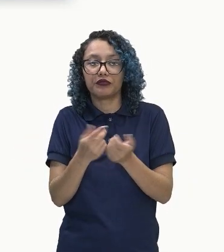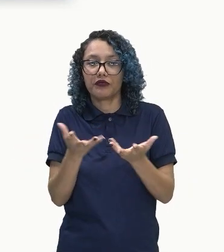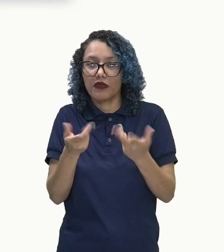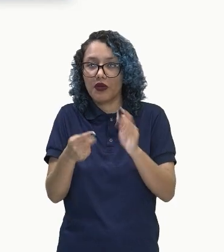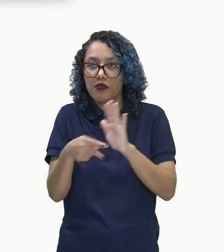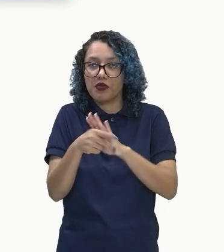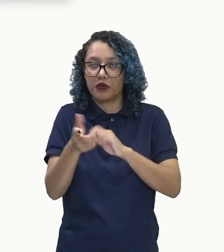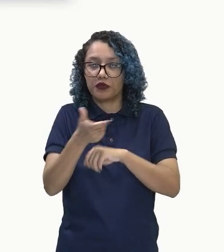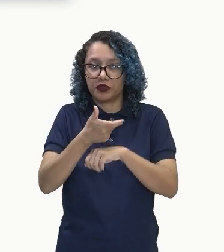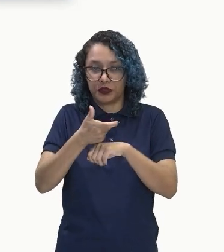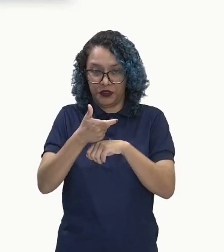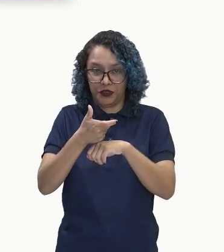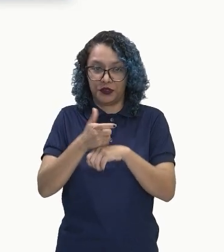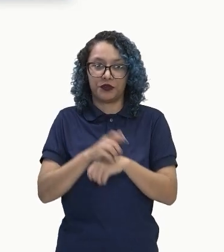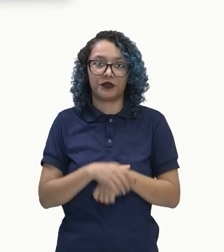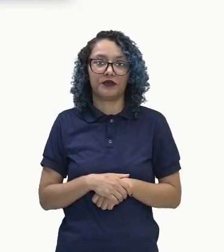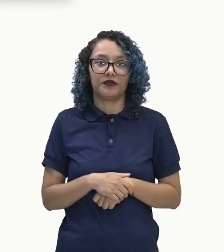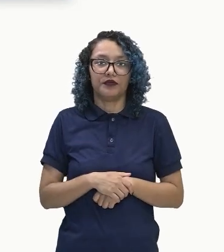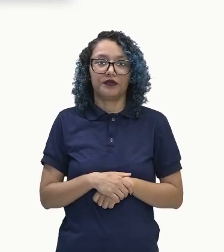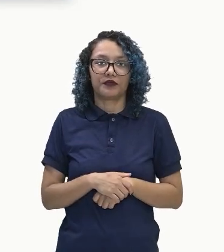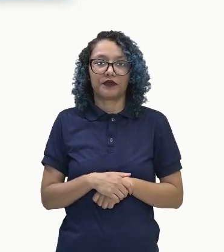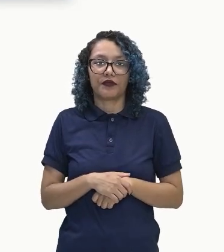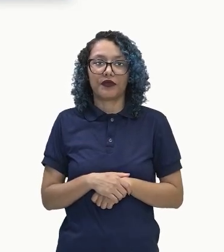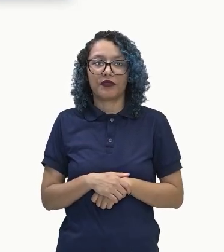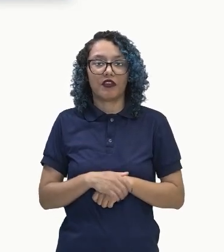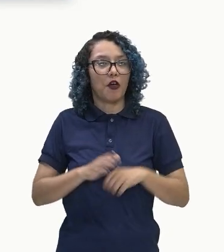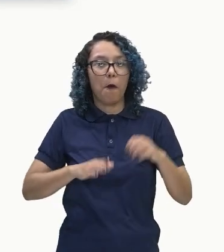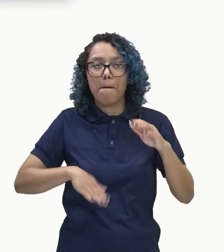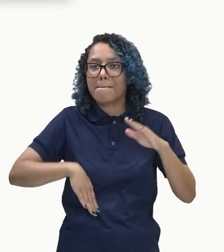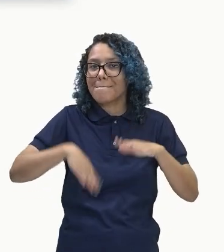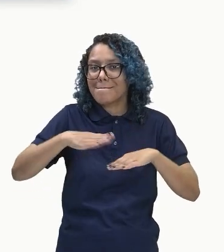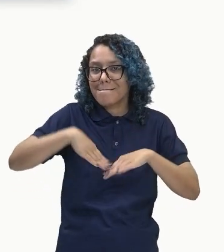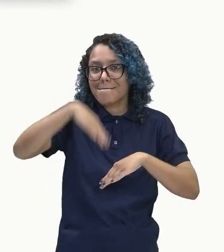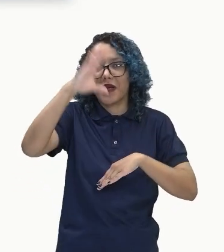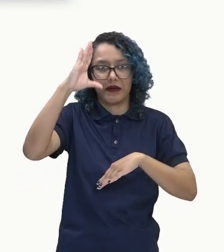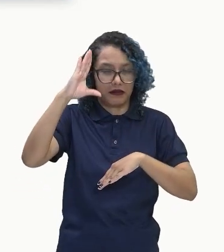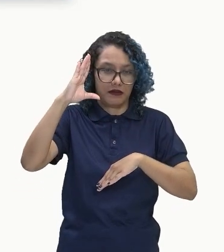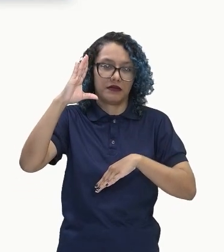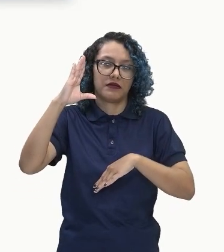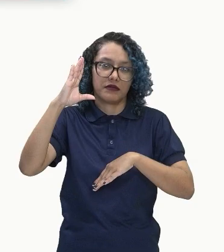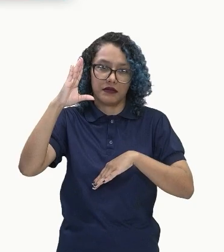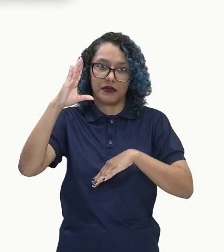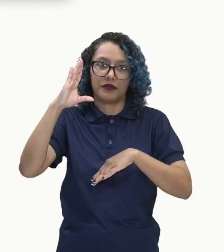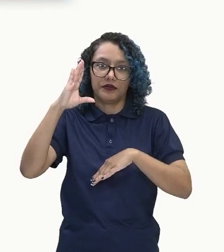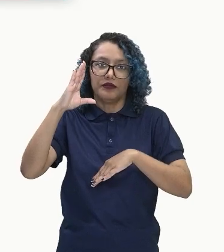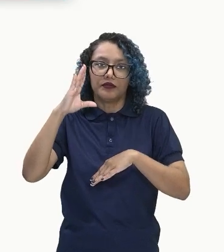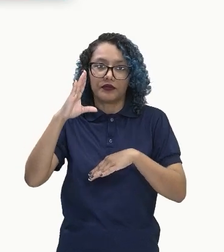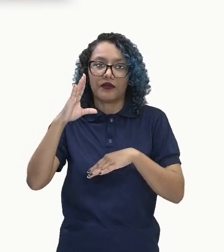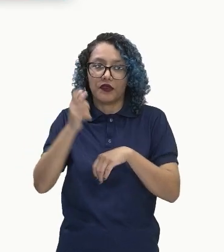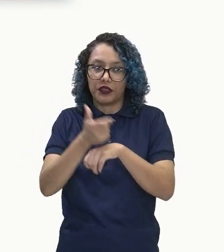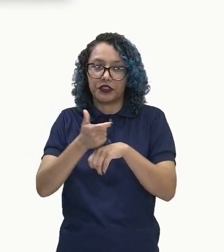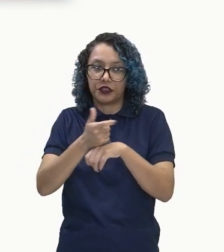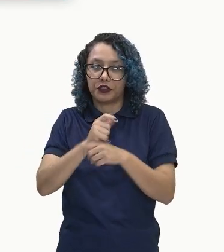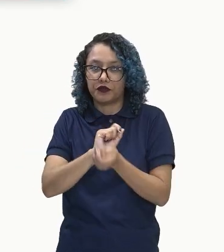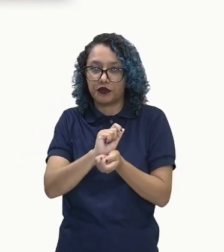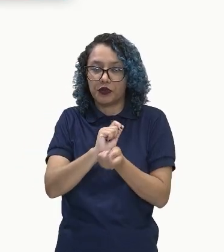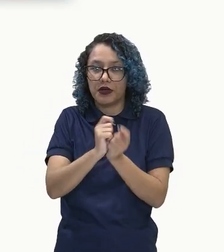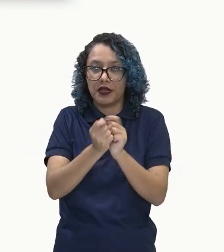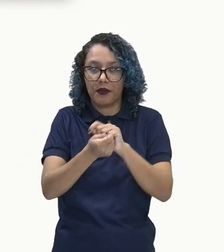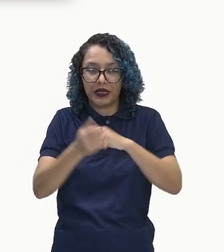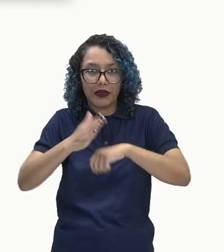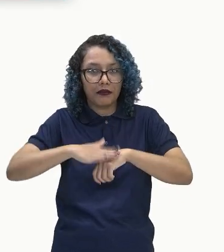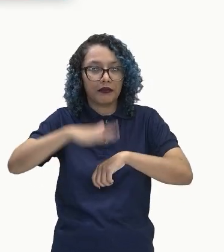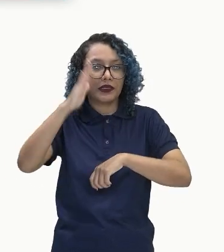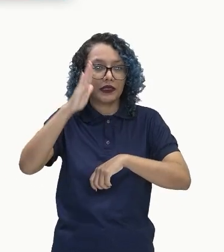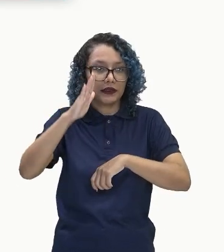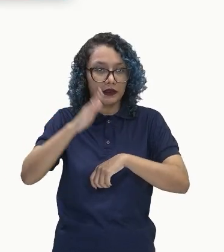esse adjetivo, ela é elevada ao extremo ao transformar esse adjetivo em superlativo. Então, tall é alto,